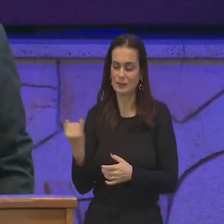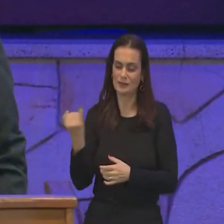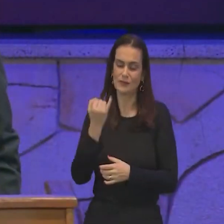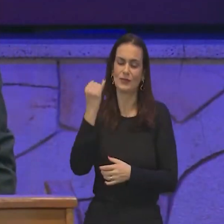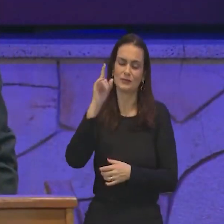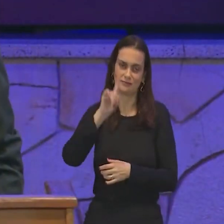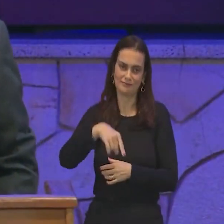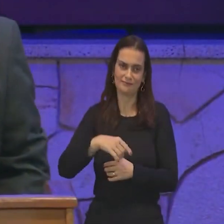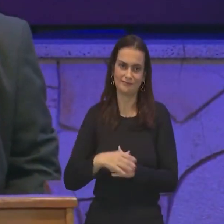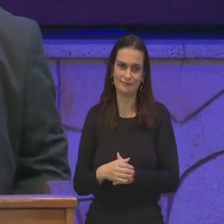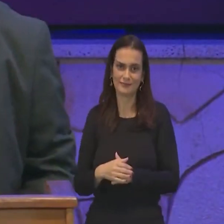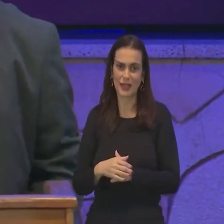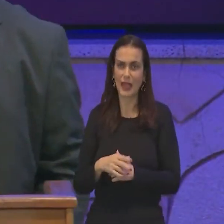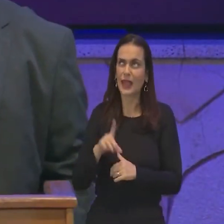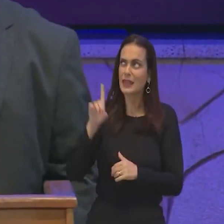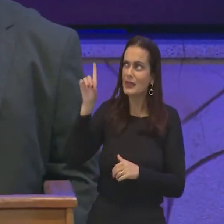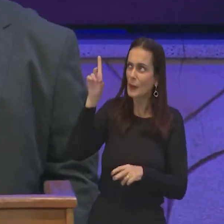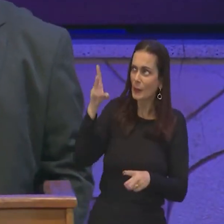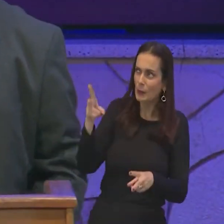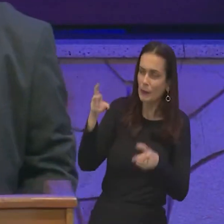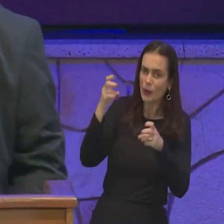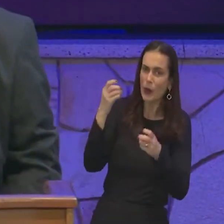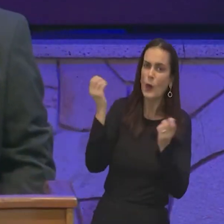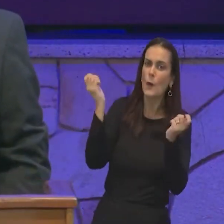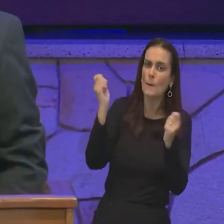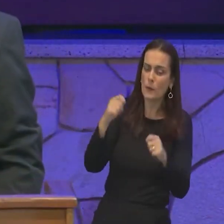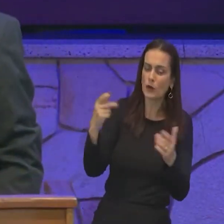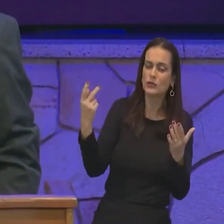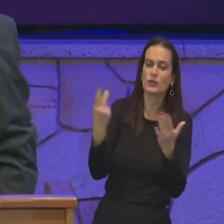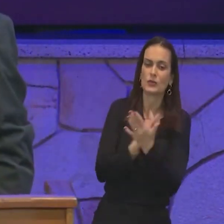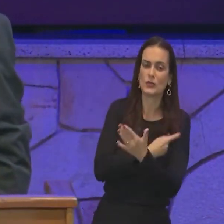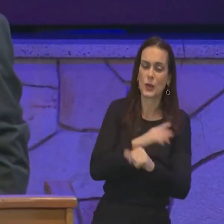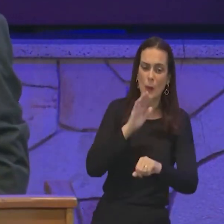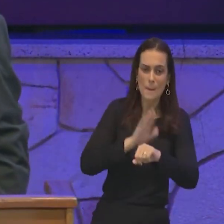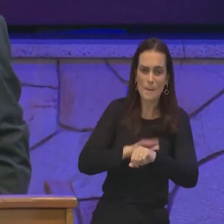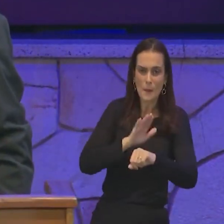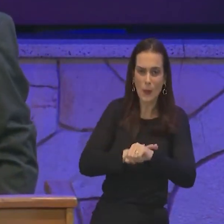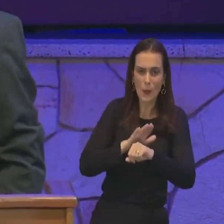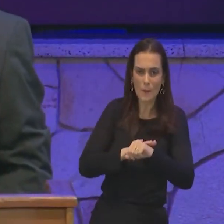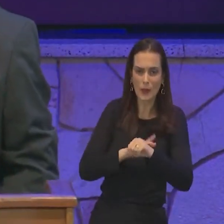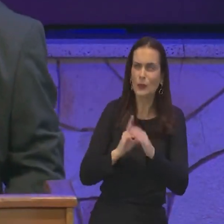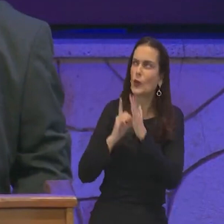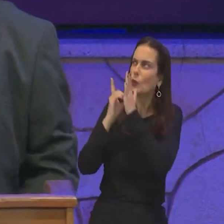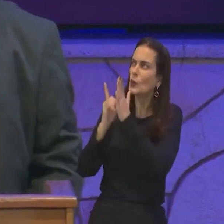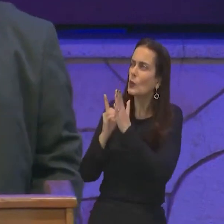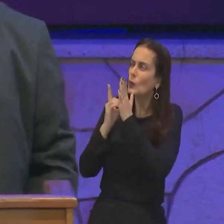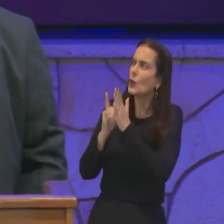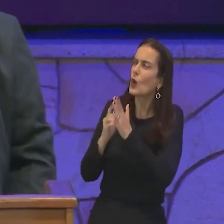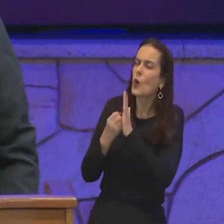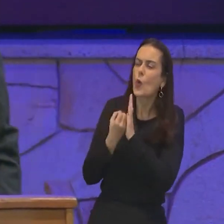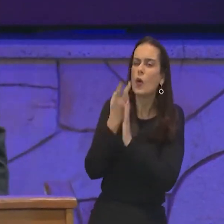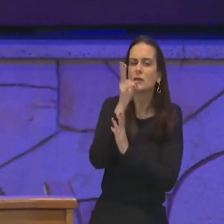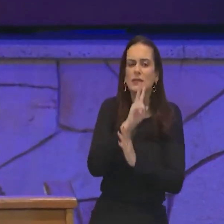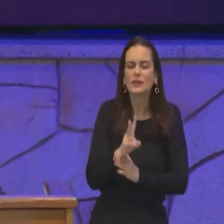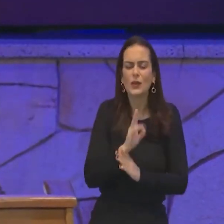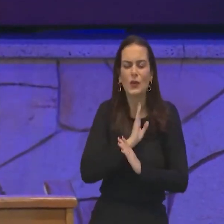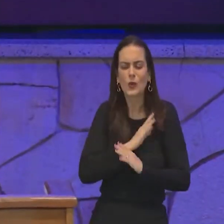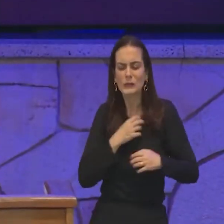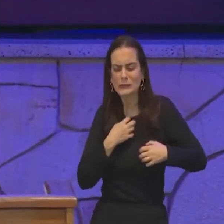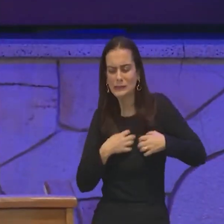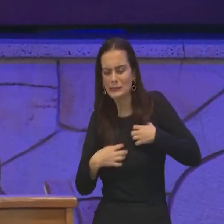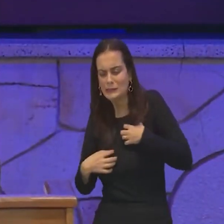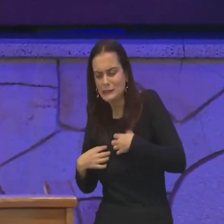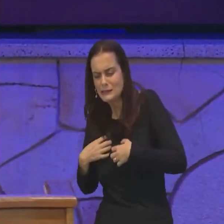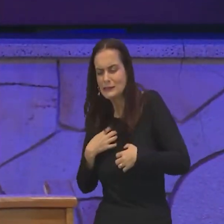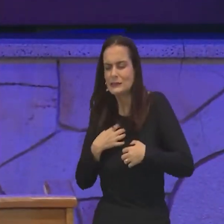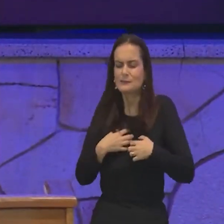importante. A visão de Deus, querido, pode ocorrer num momento devocional. Quantas vezes você está com o seu coração aflito,